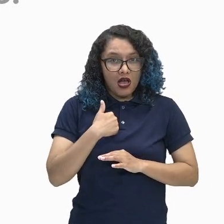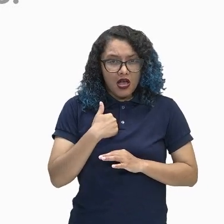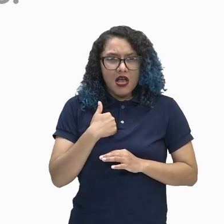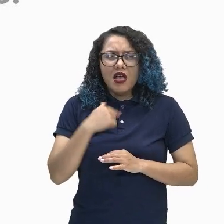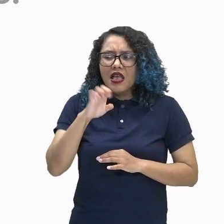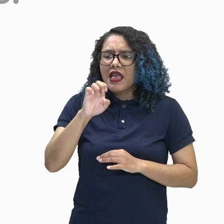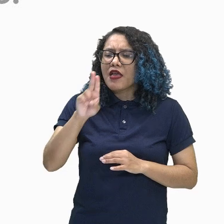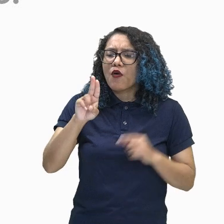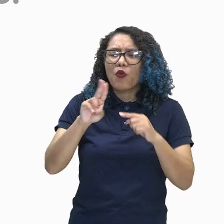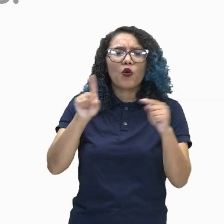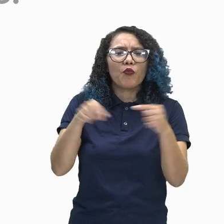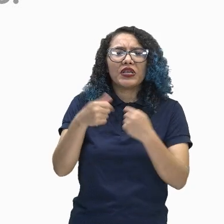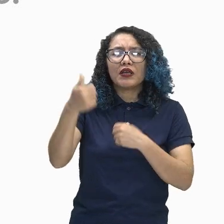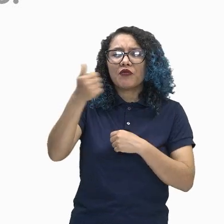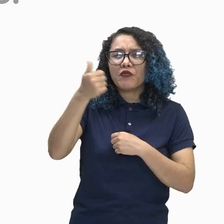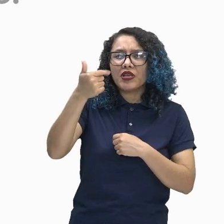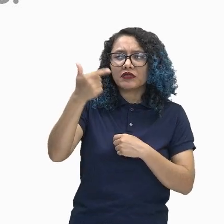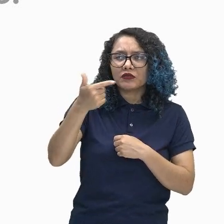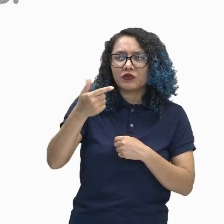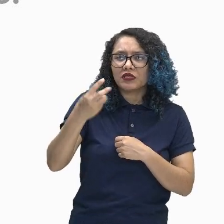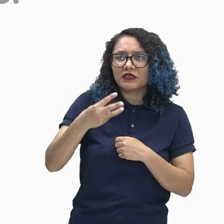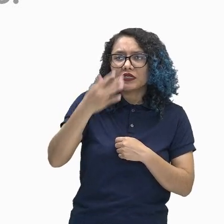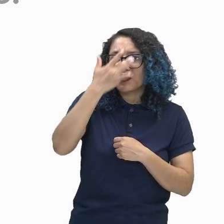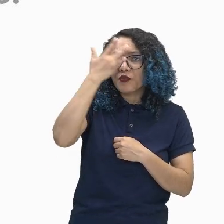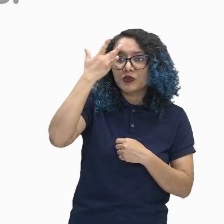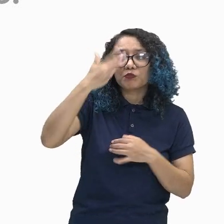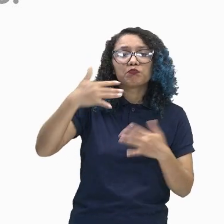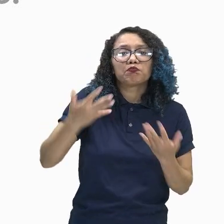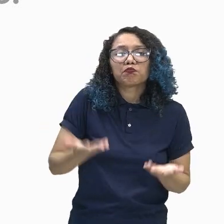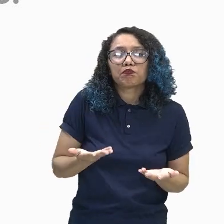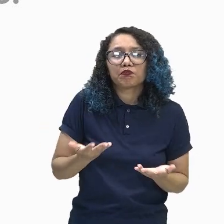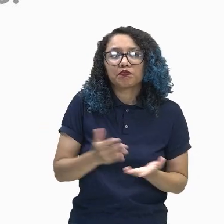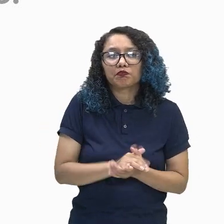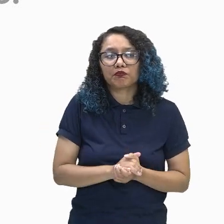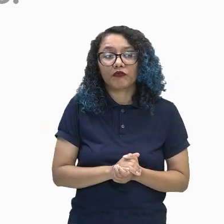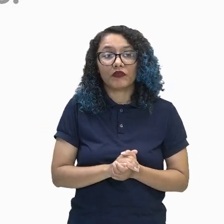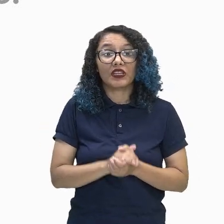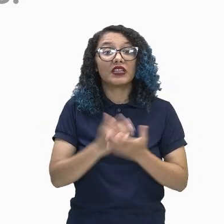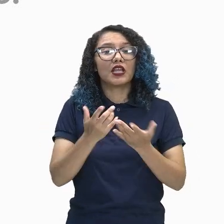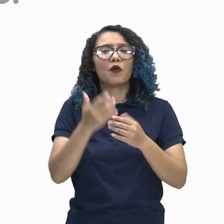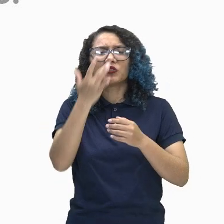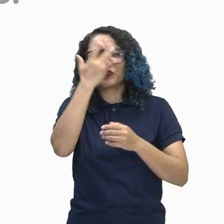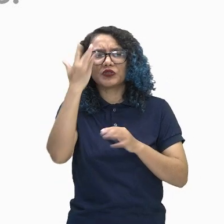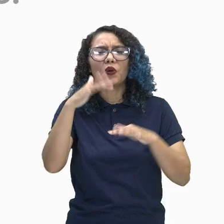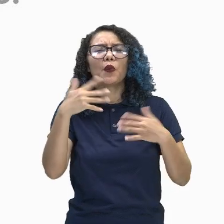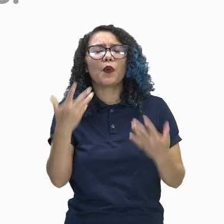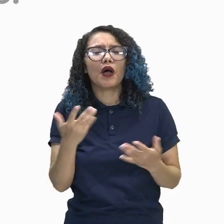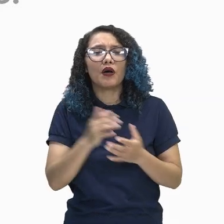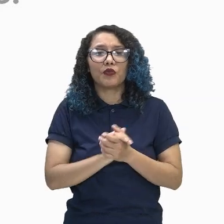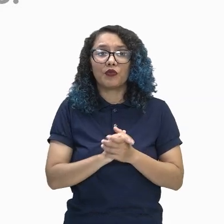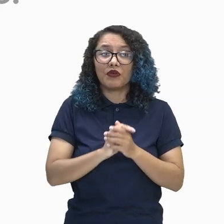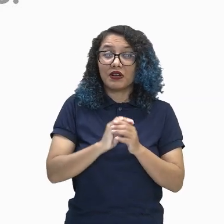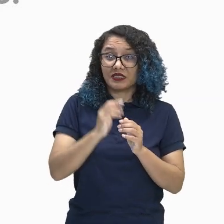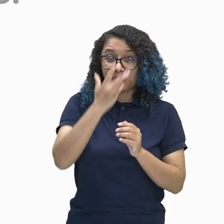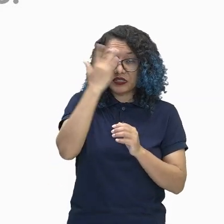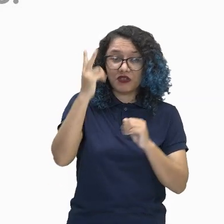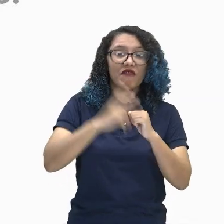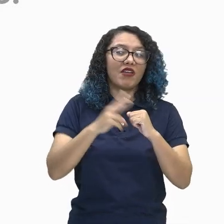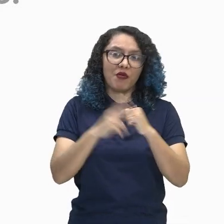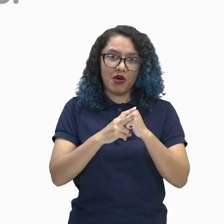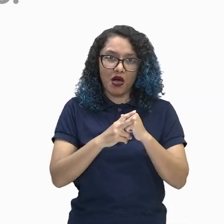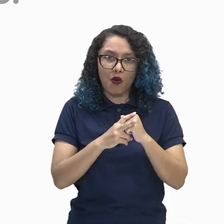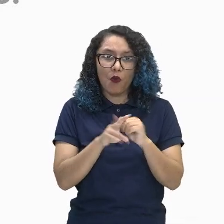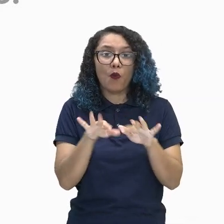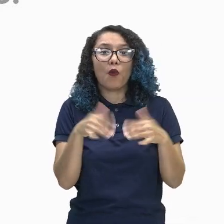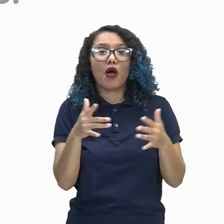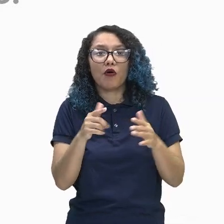que pessoa? Primeira, segunda ou terceira pessoa? Lembrando quais são as pessoas verbais ali, as que vão indicar